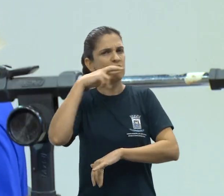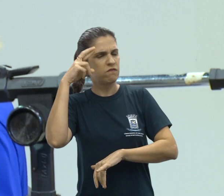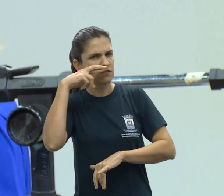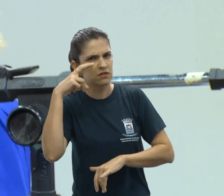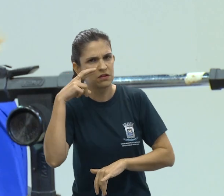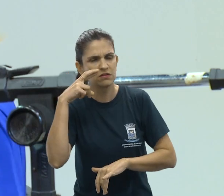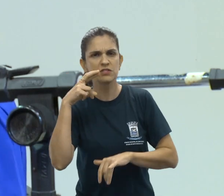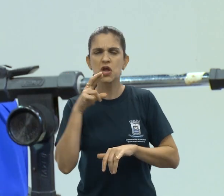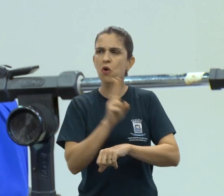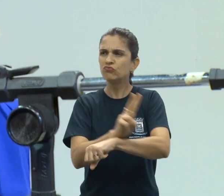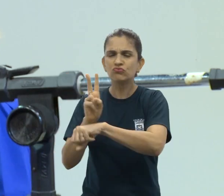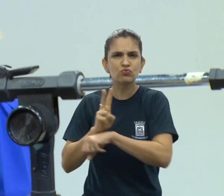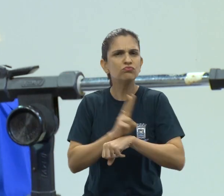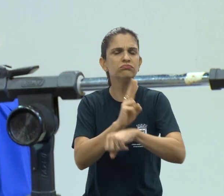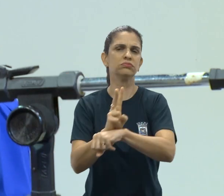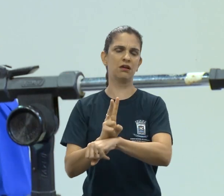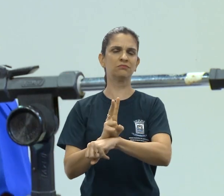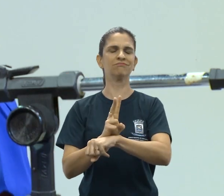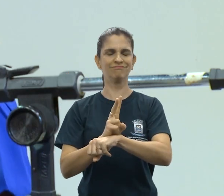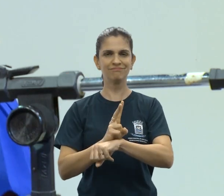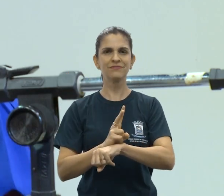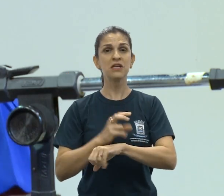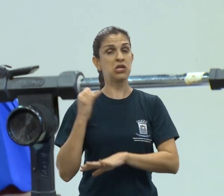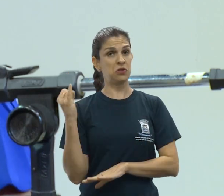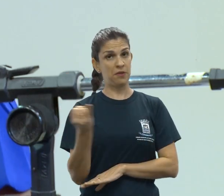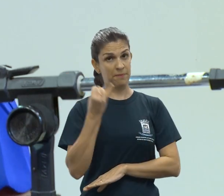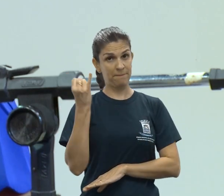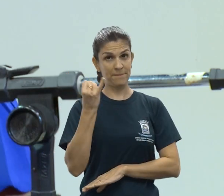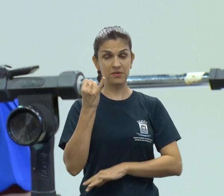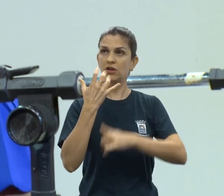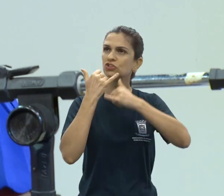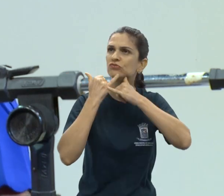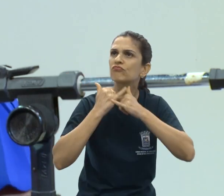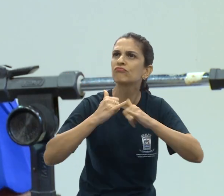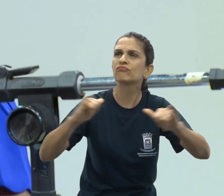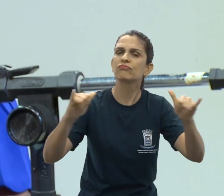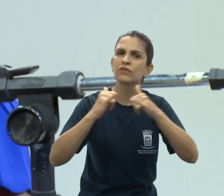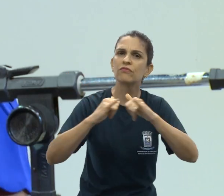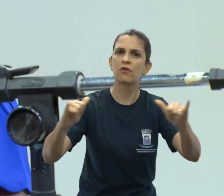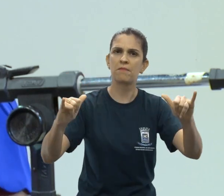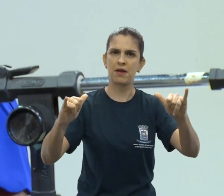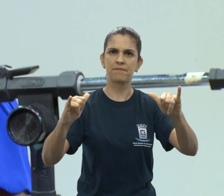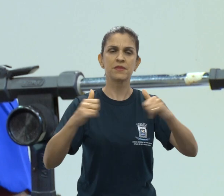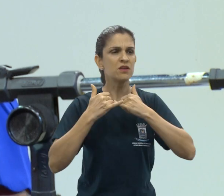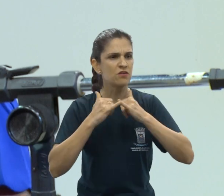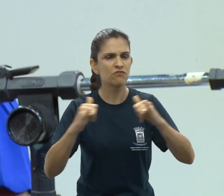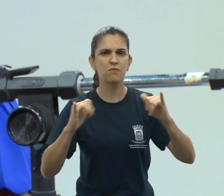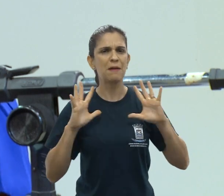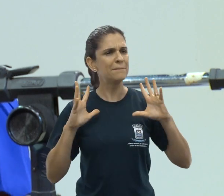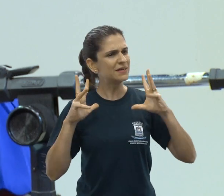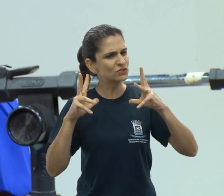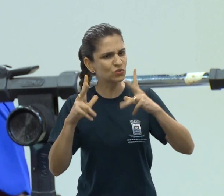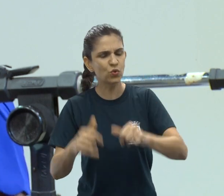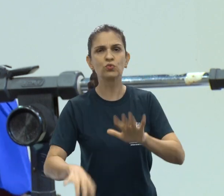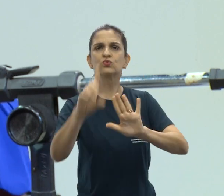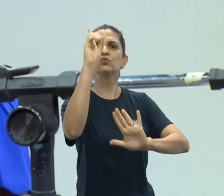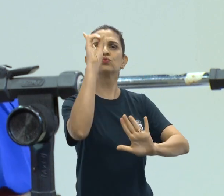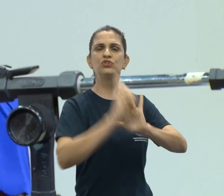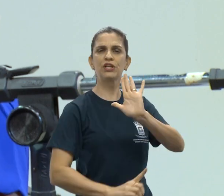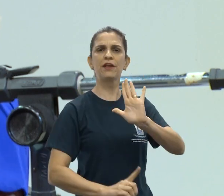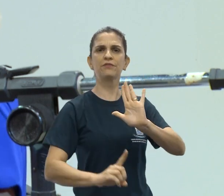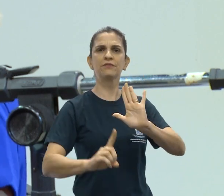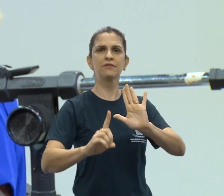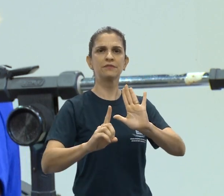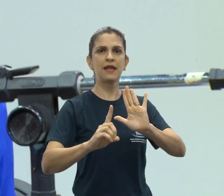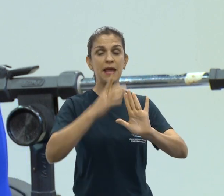está fazendo aqui, é muito importante você informar esses direitos que as pessoas têm e que não conhecem.